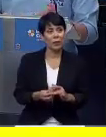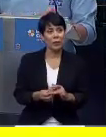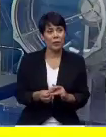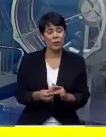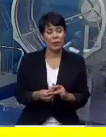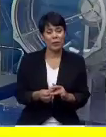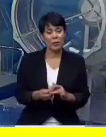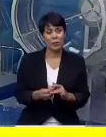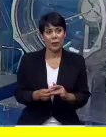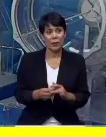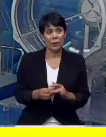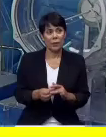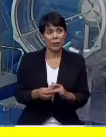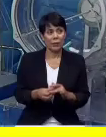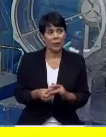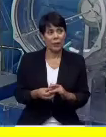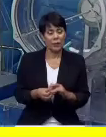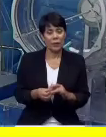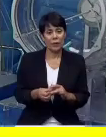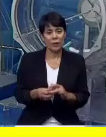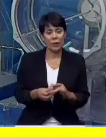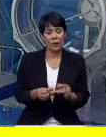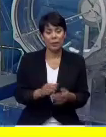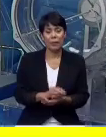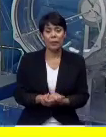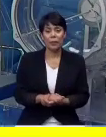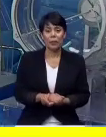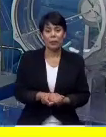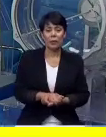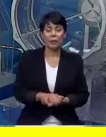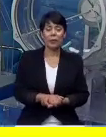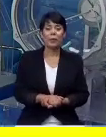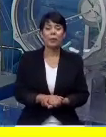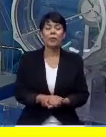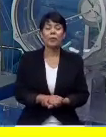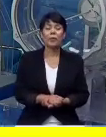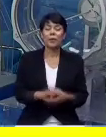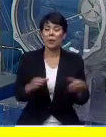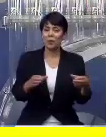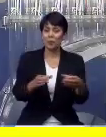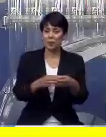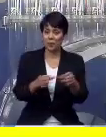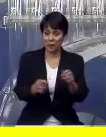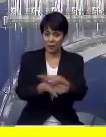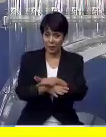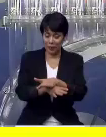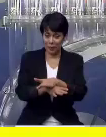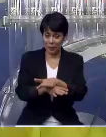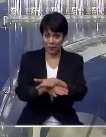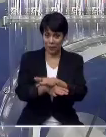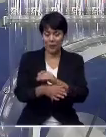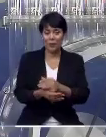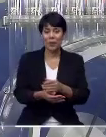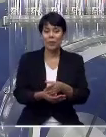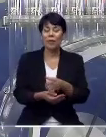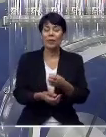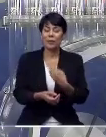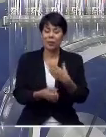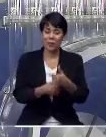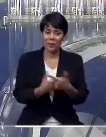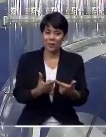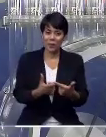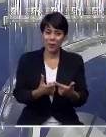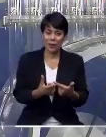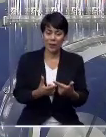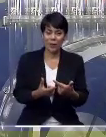atentos a cada procedimento deste sorteio também, viu? Vamos começar? Bolas posicionadas. Boa sorte para